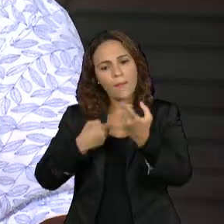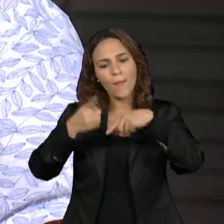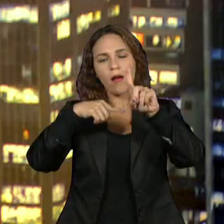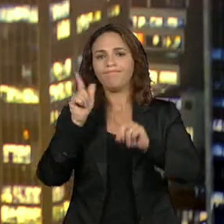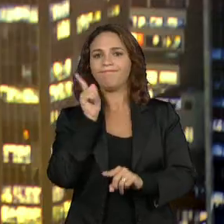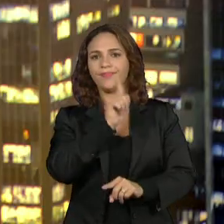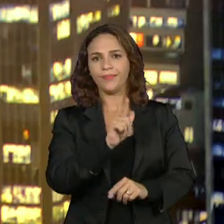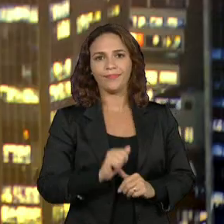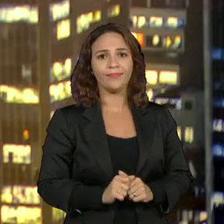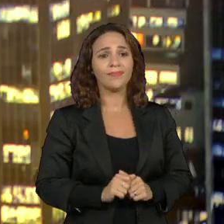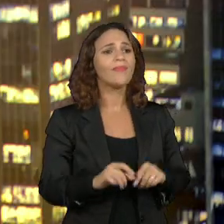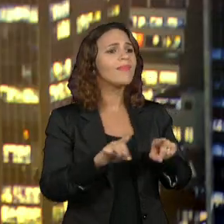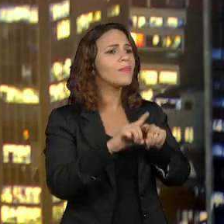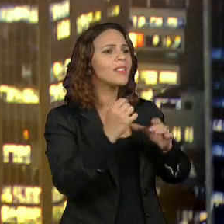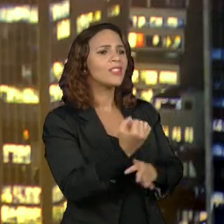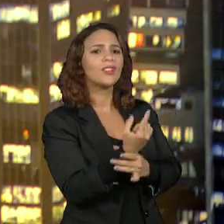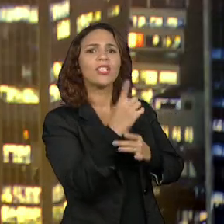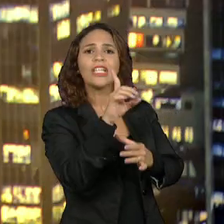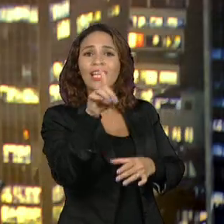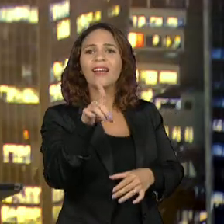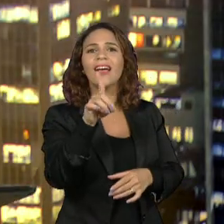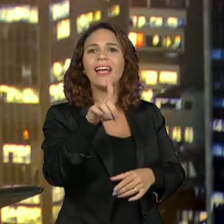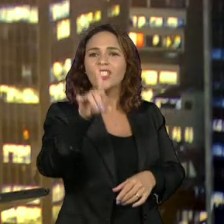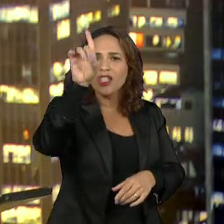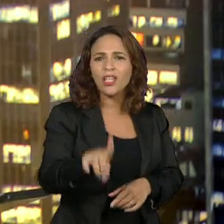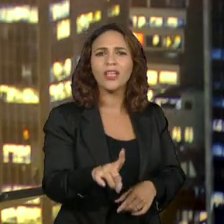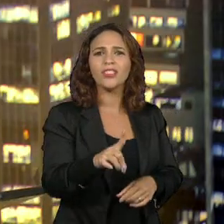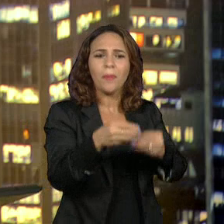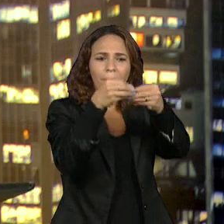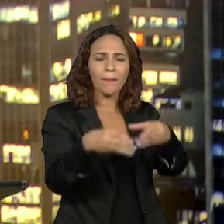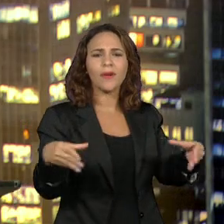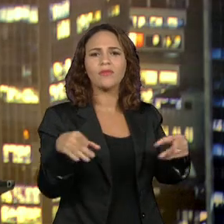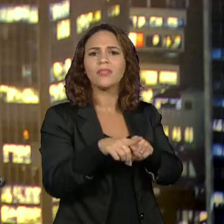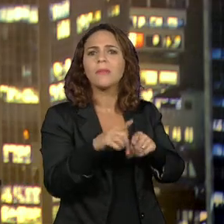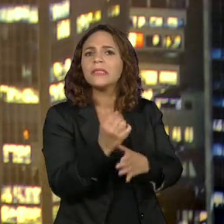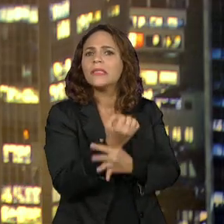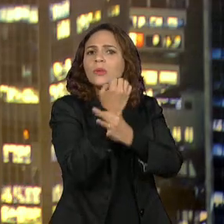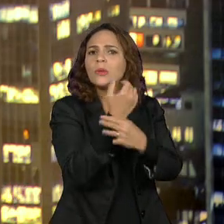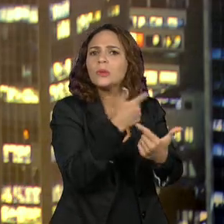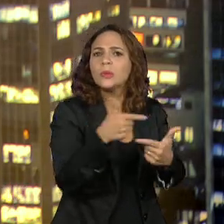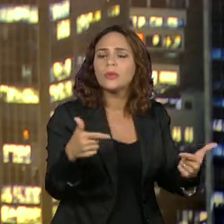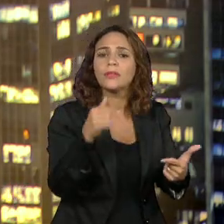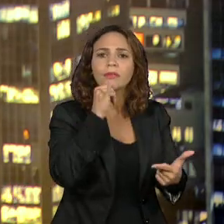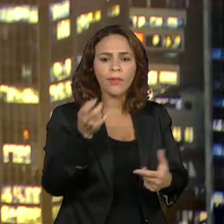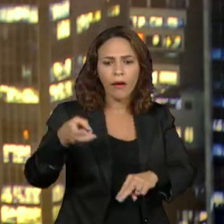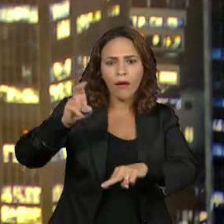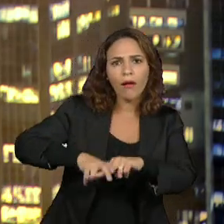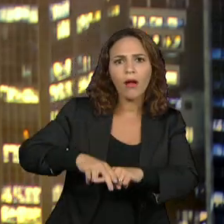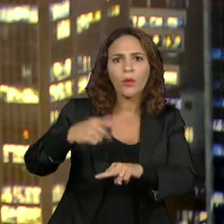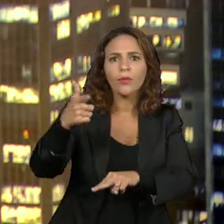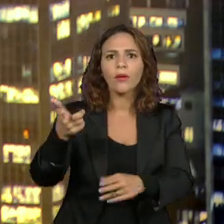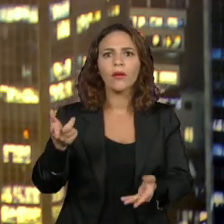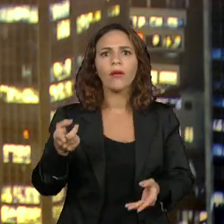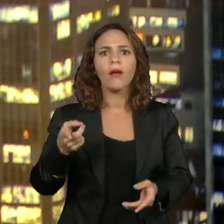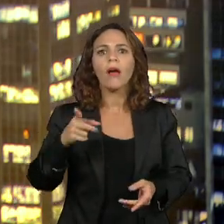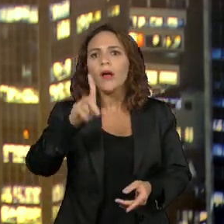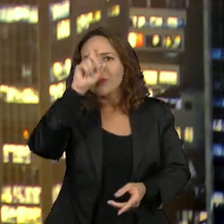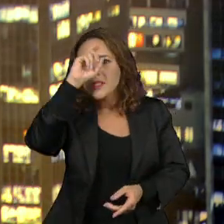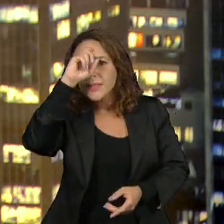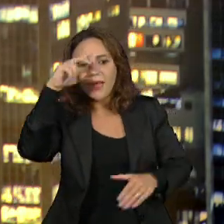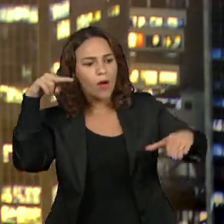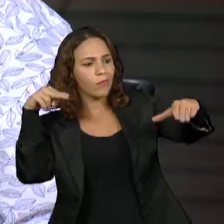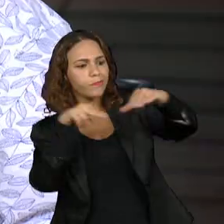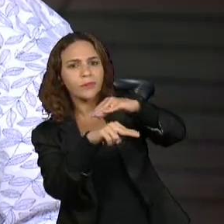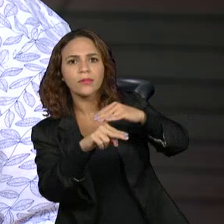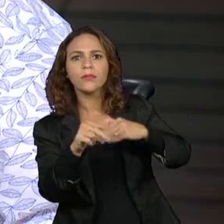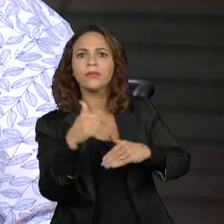E a questão da perda de direitos, né? Vocês citaram que tantas coisas, então, desde não encontrar uma cadeira, equipamento no sistema de saúde, Exato. não